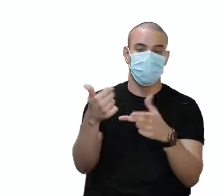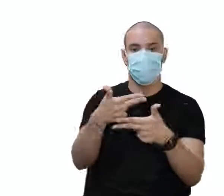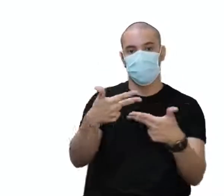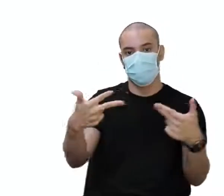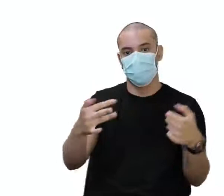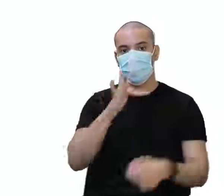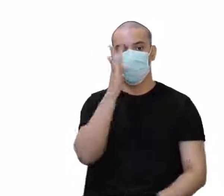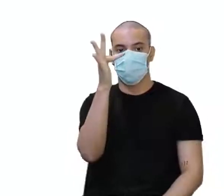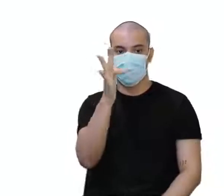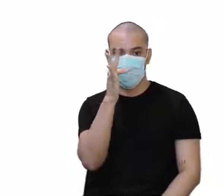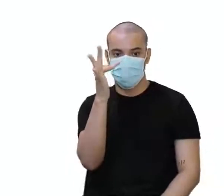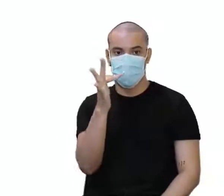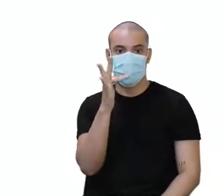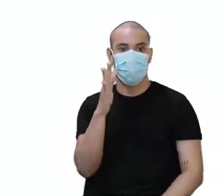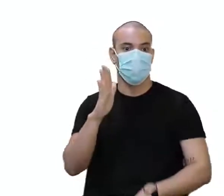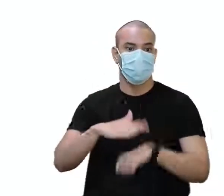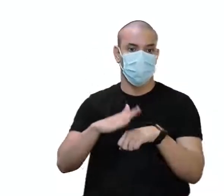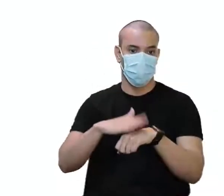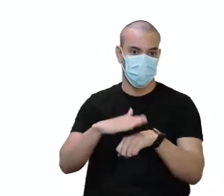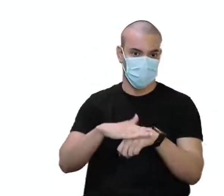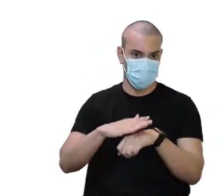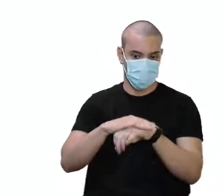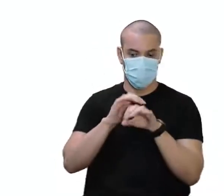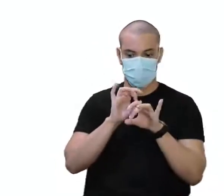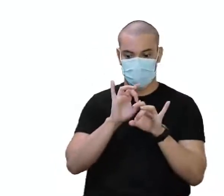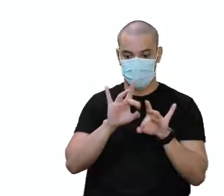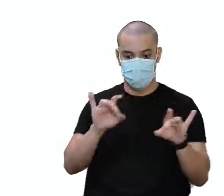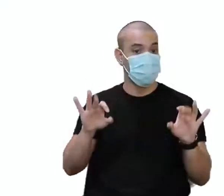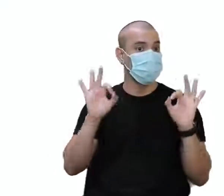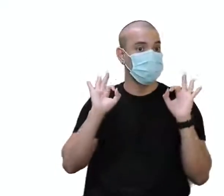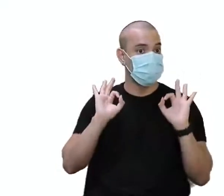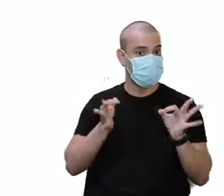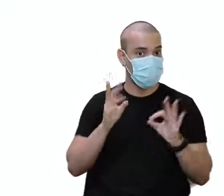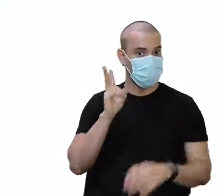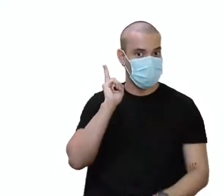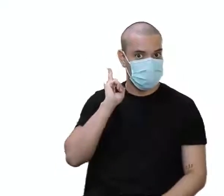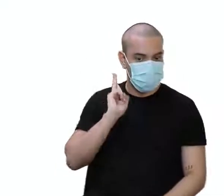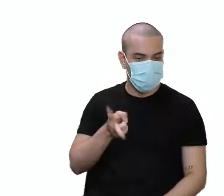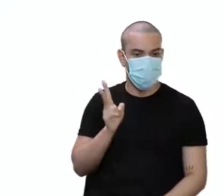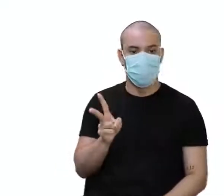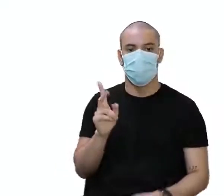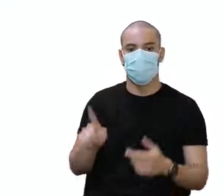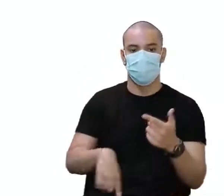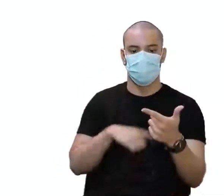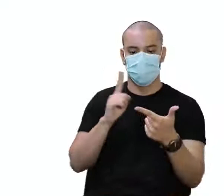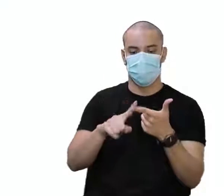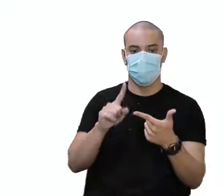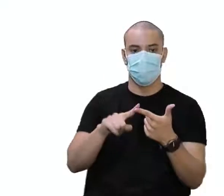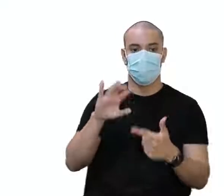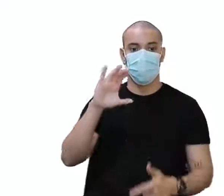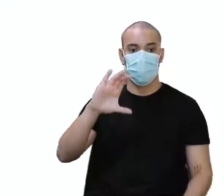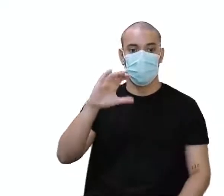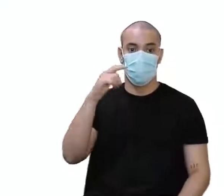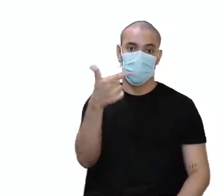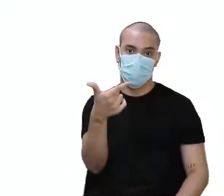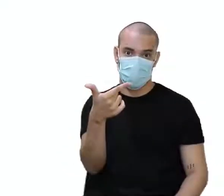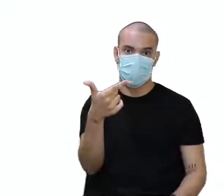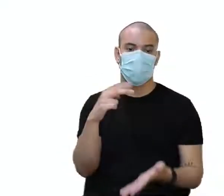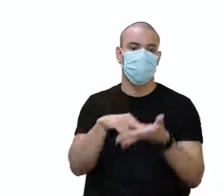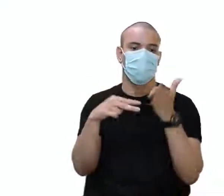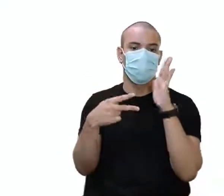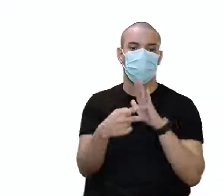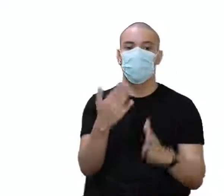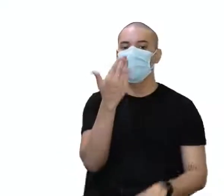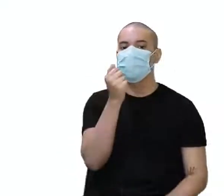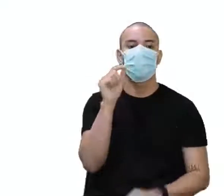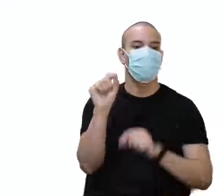de plantas, de seres autotróficos, sempre. Aí a gente vai ter os consumidores secundários, que vão se alimentar